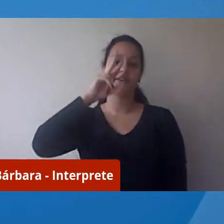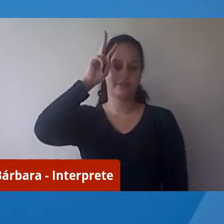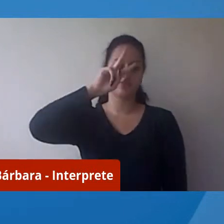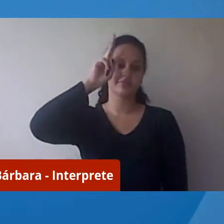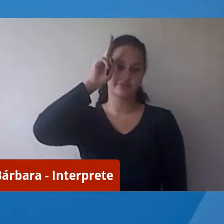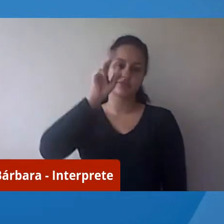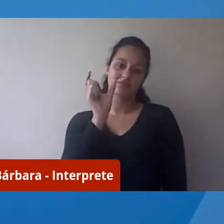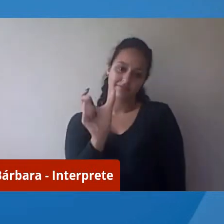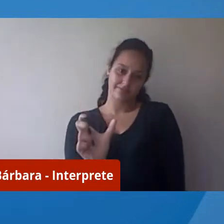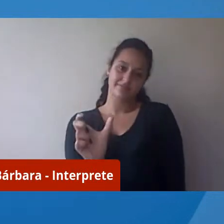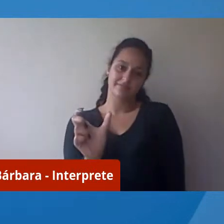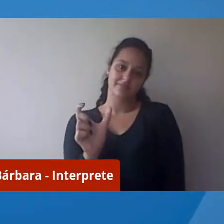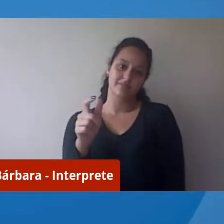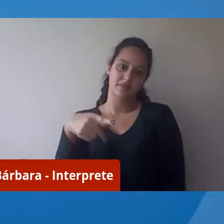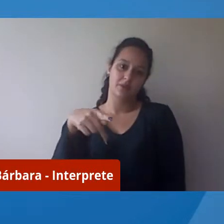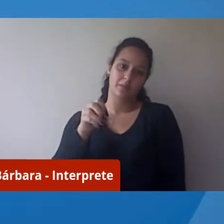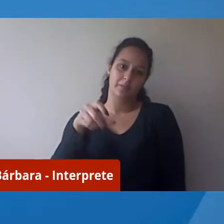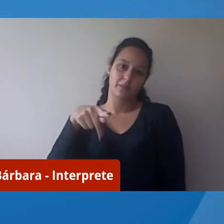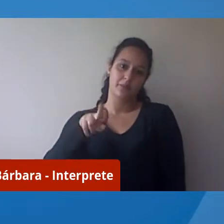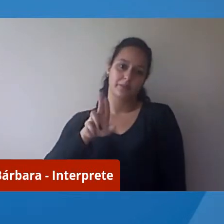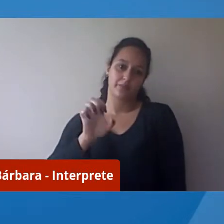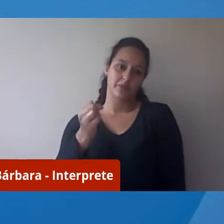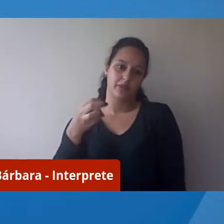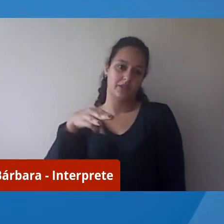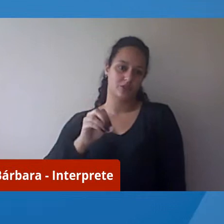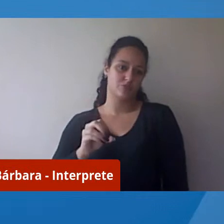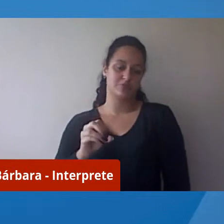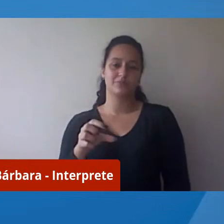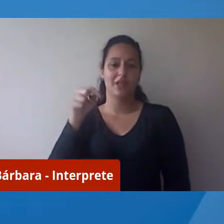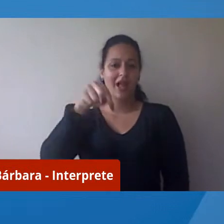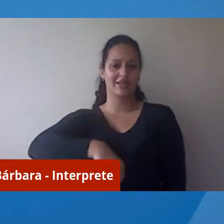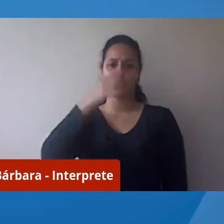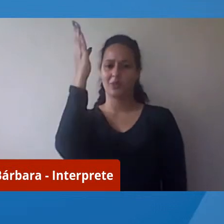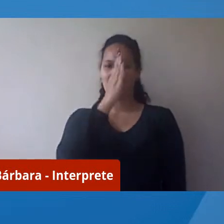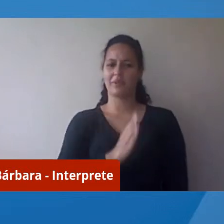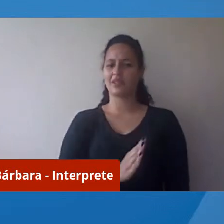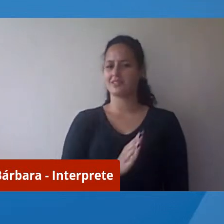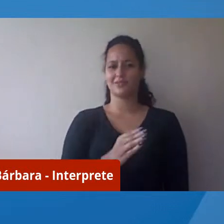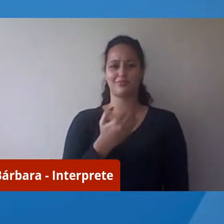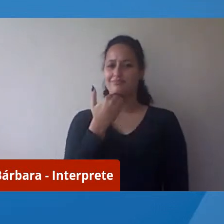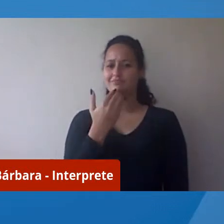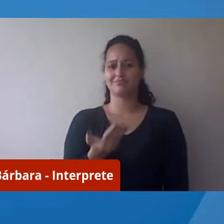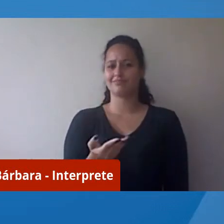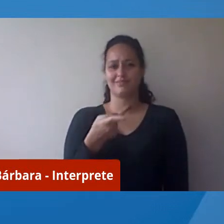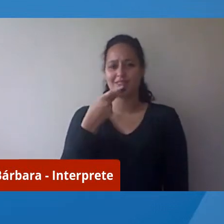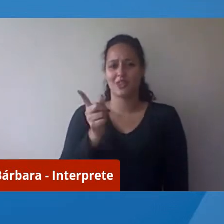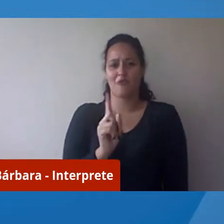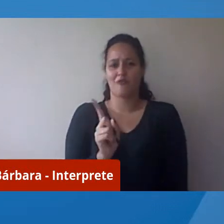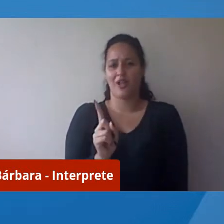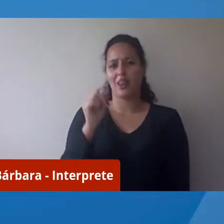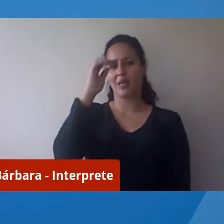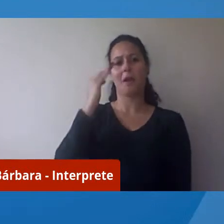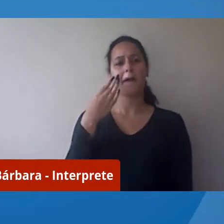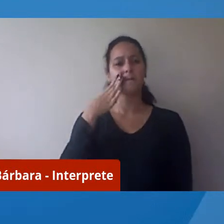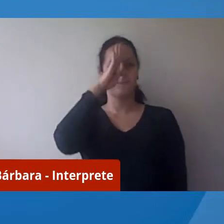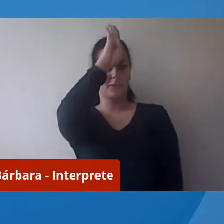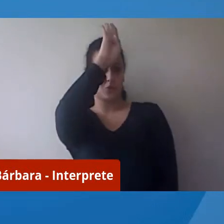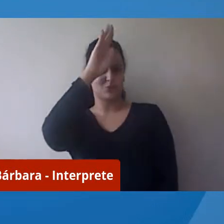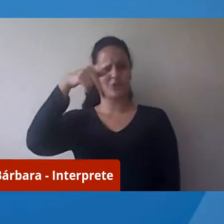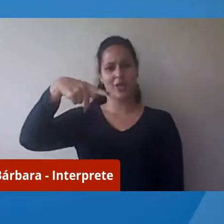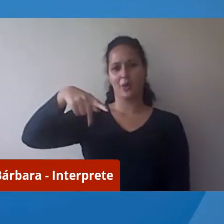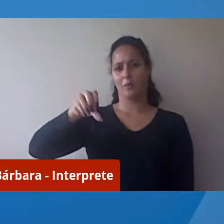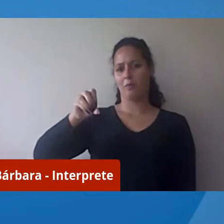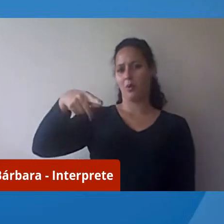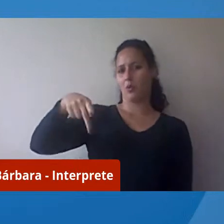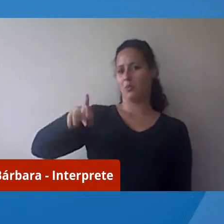portanto, ninguém no Brasil vai dizer que o Bolsonaro é populista, né? É absurdo, né? É, claro, porque não, nada tem a ver